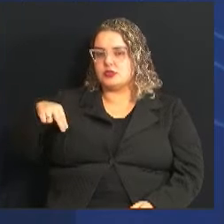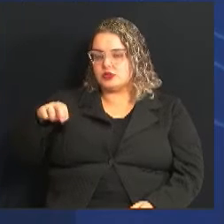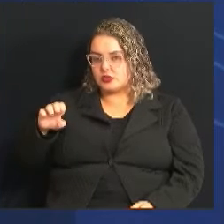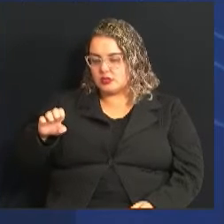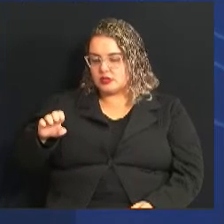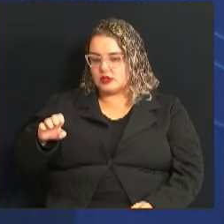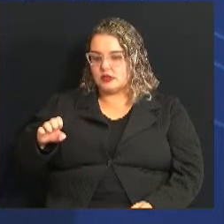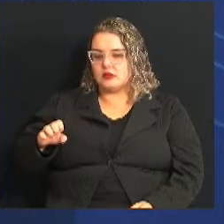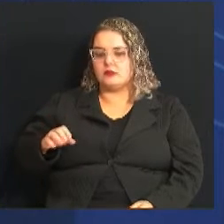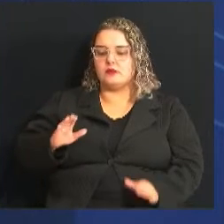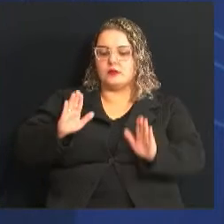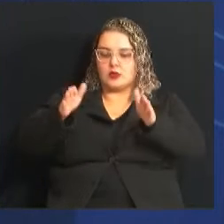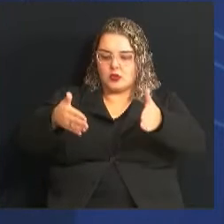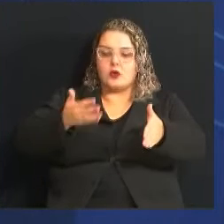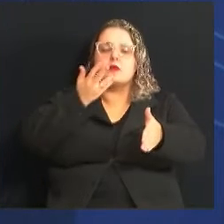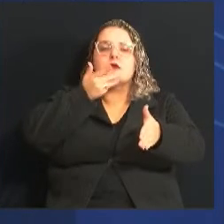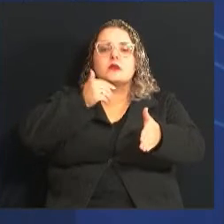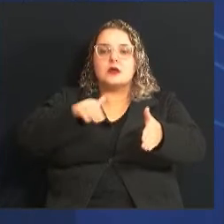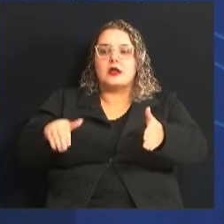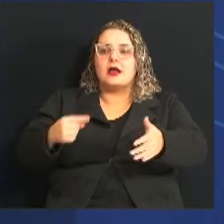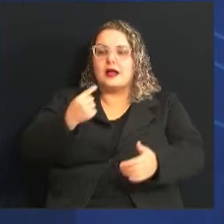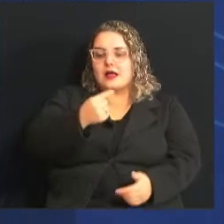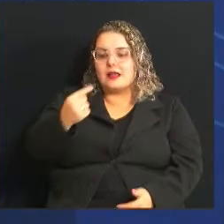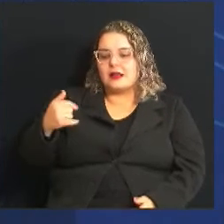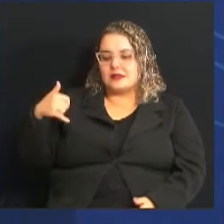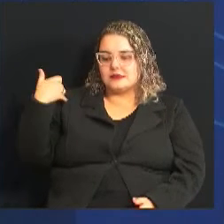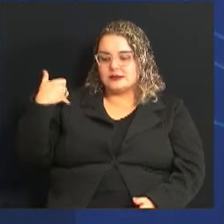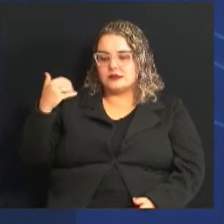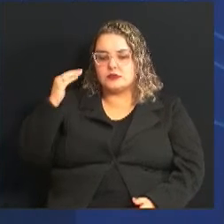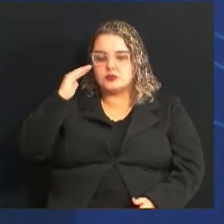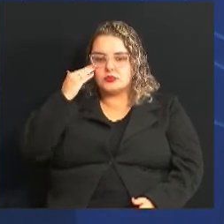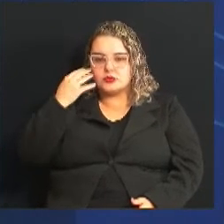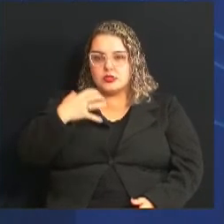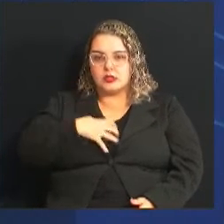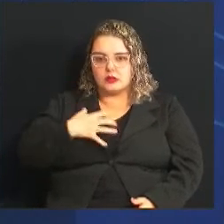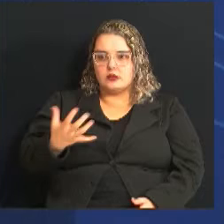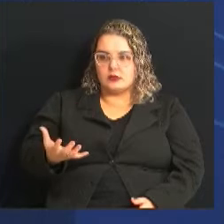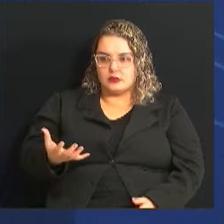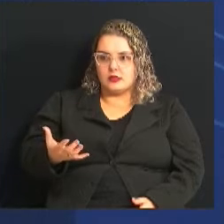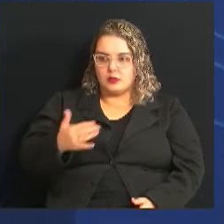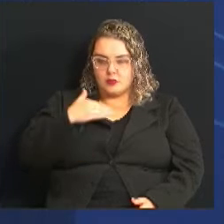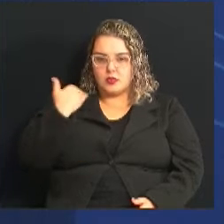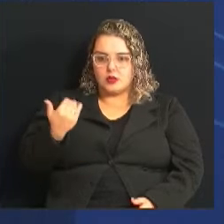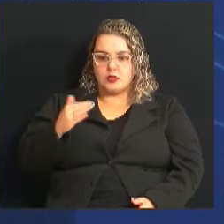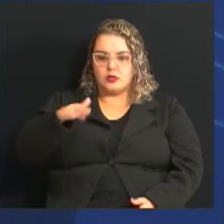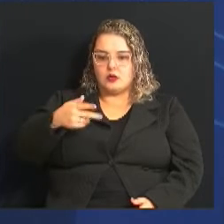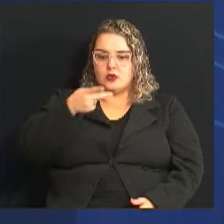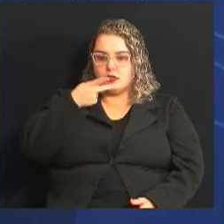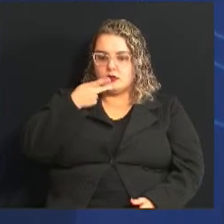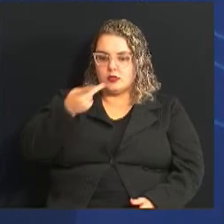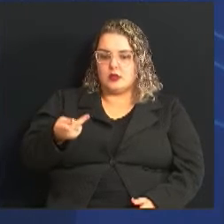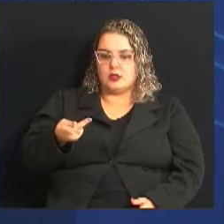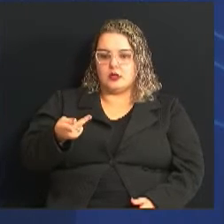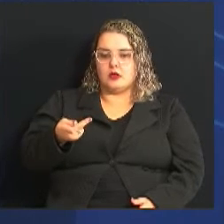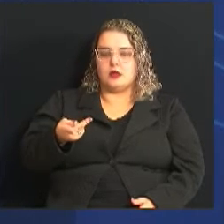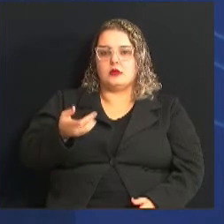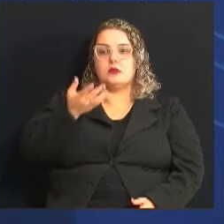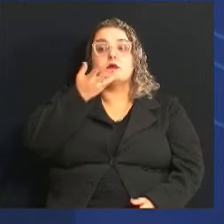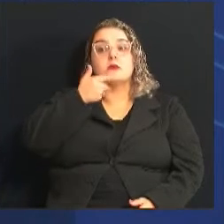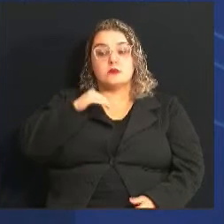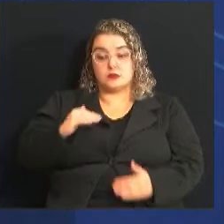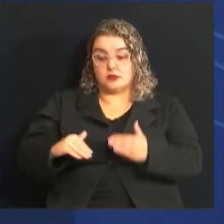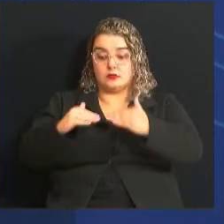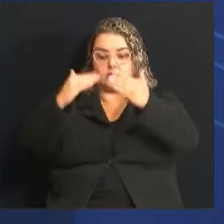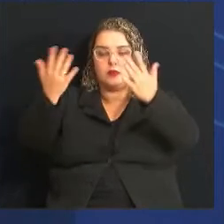idade entende de uma maneira a morte? Porque quando a gente fala crianças, né, elas evoluem muito rápido. A gente está falando de uma criança